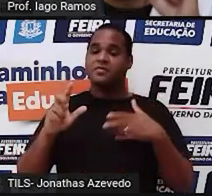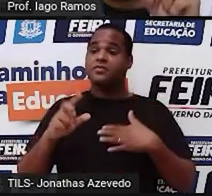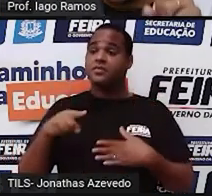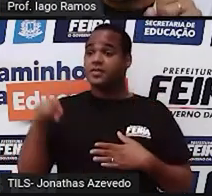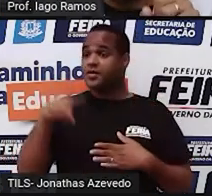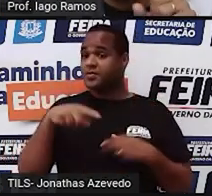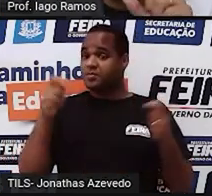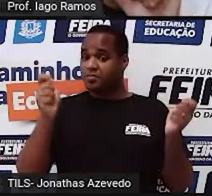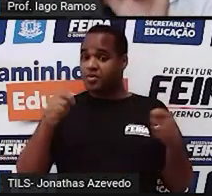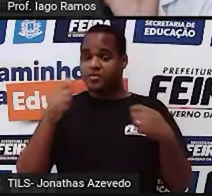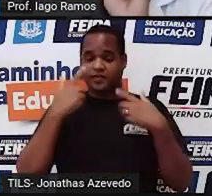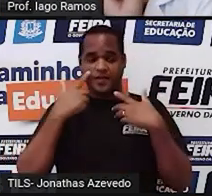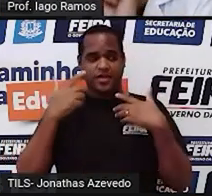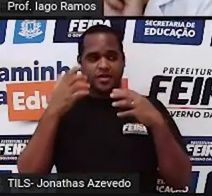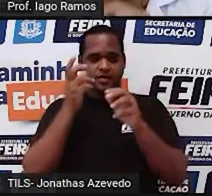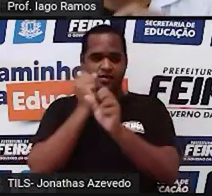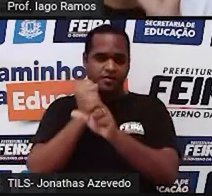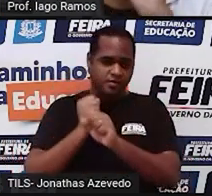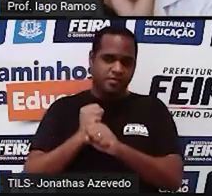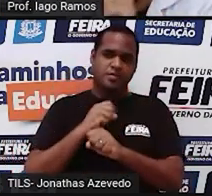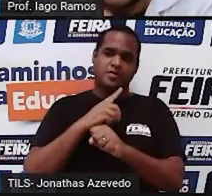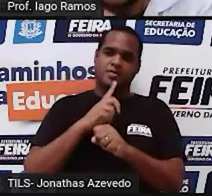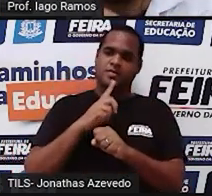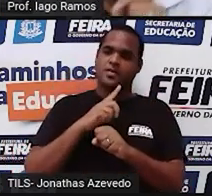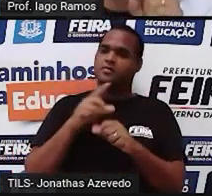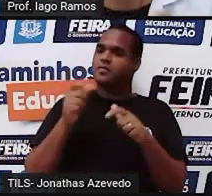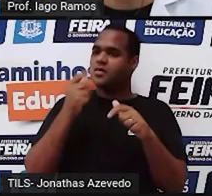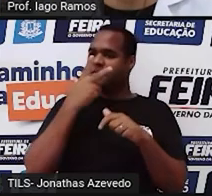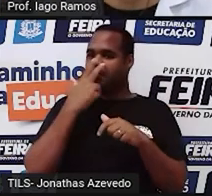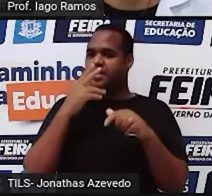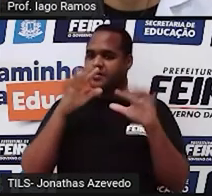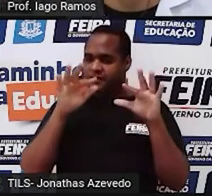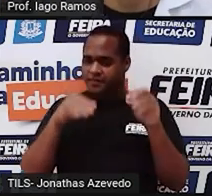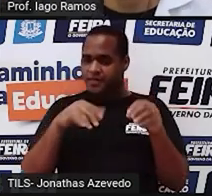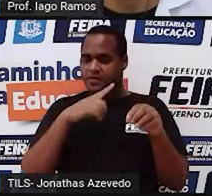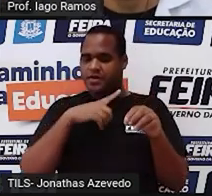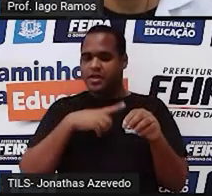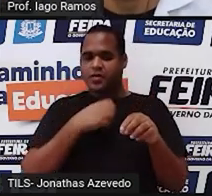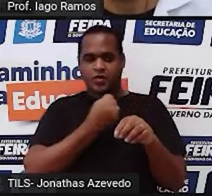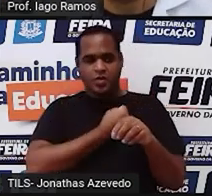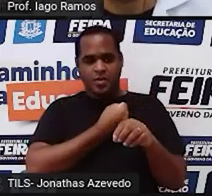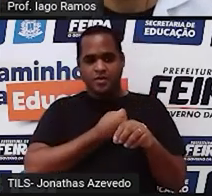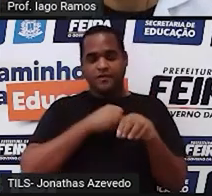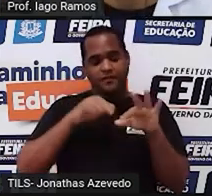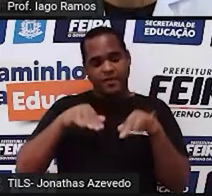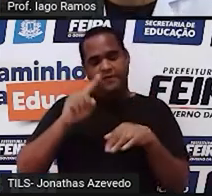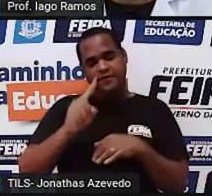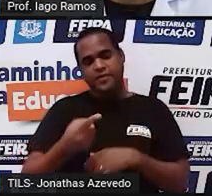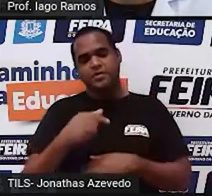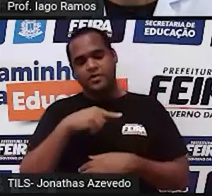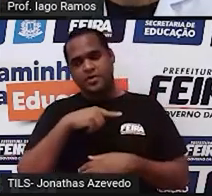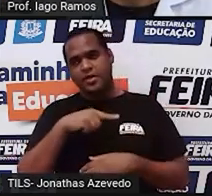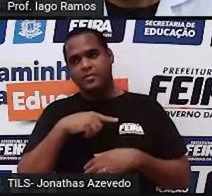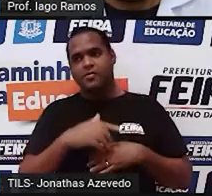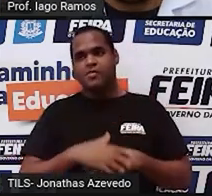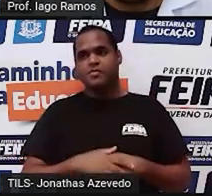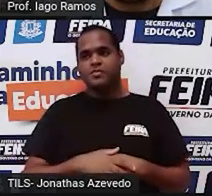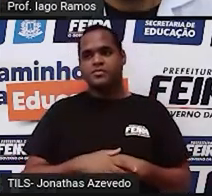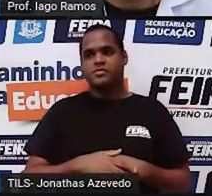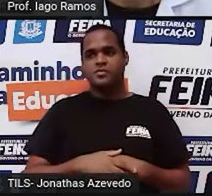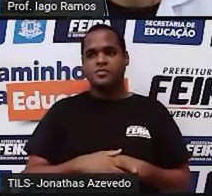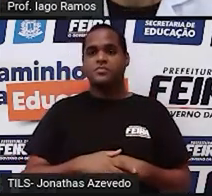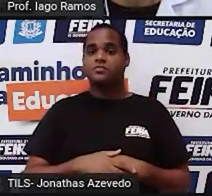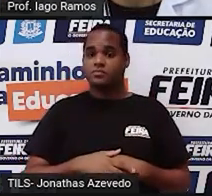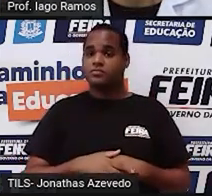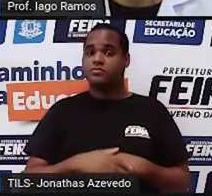e a pesada calculadora está dando um sinal para os números que estão depois da vírgula é mas na